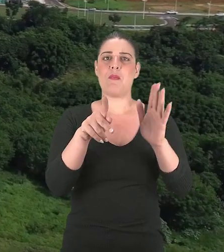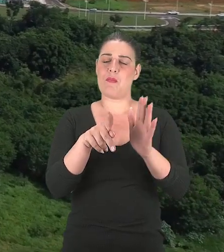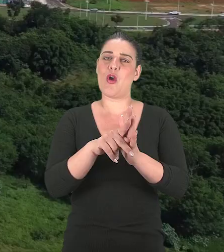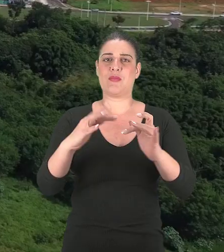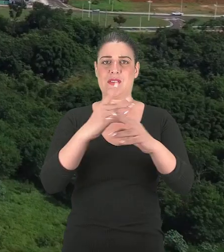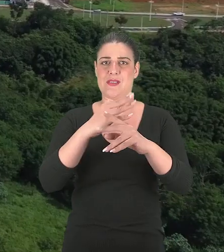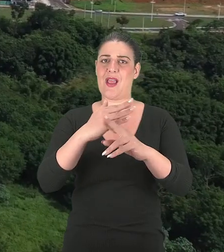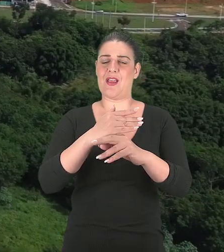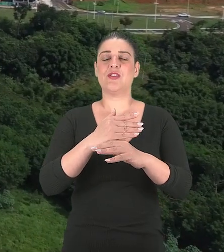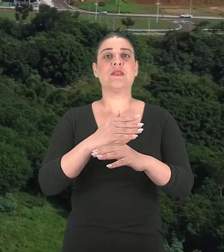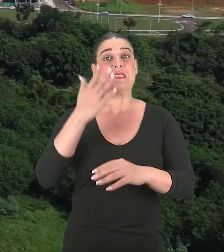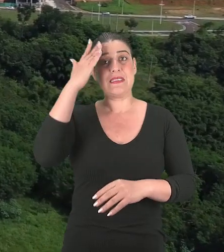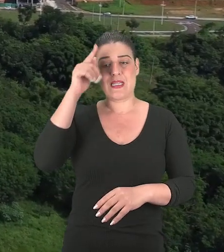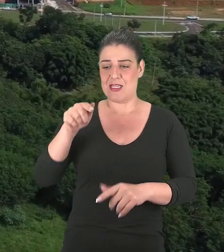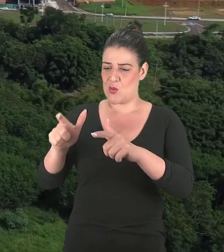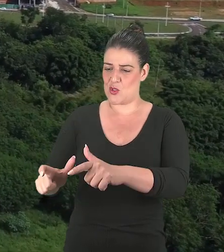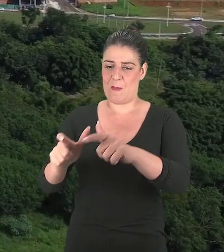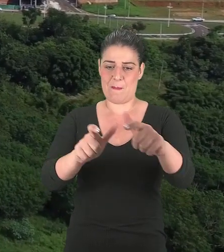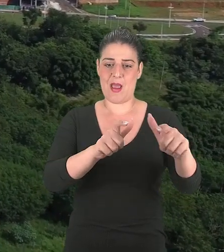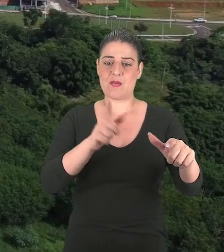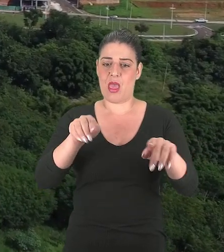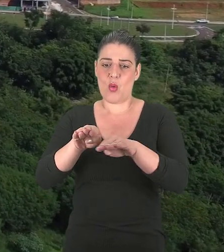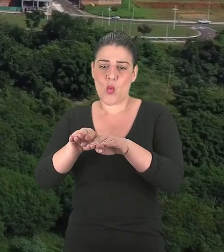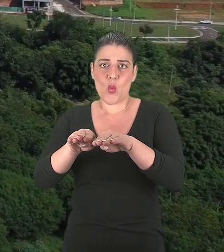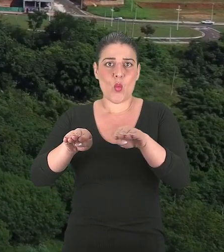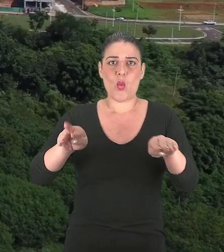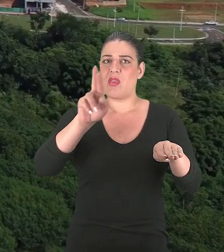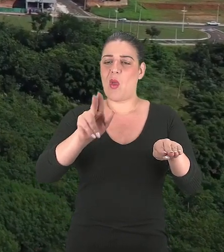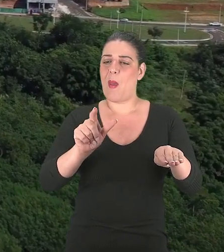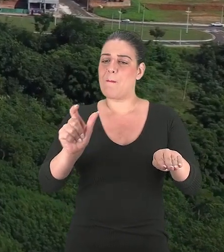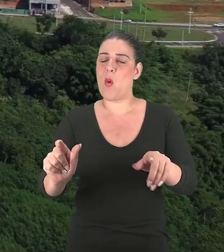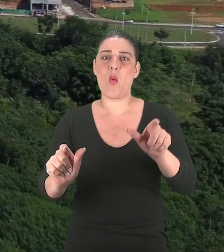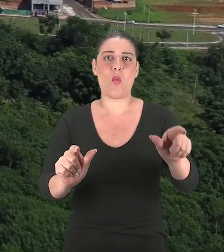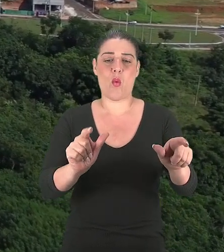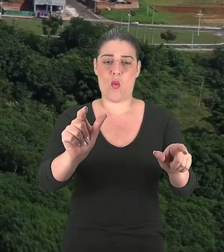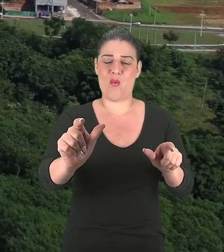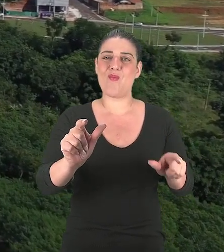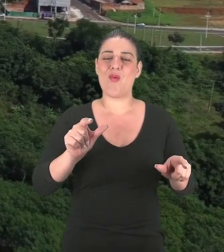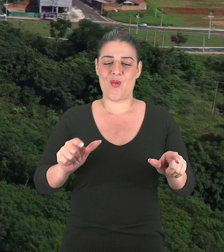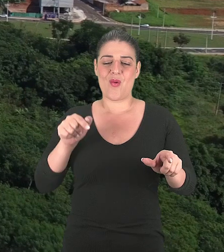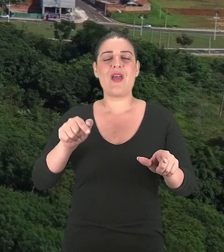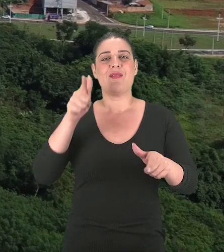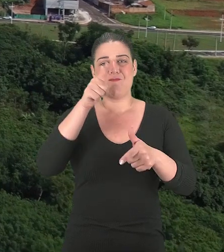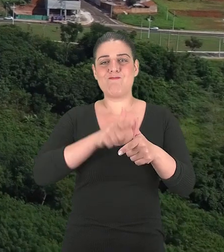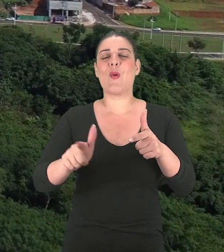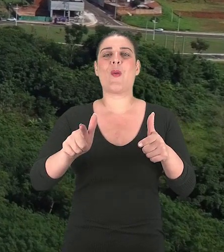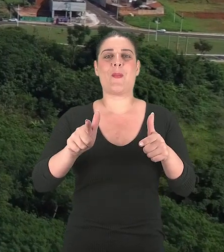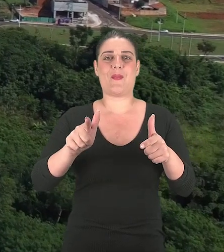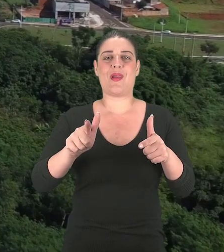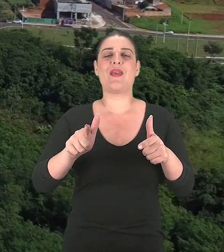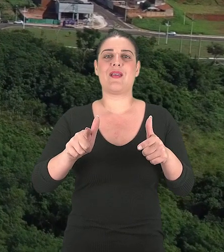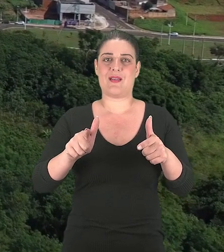as pessoas têm que entender esse fragmento como ele contínuo, né? E não ele fragmentado. A fragmentação é o grande problema